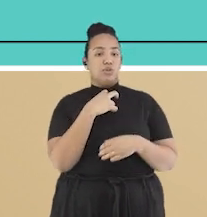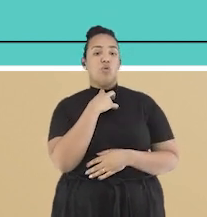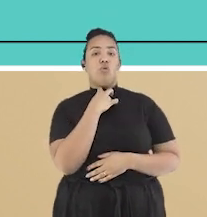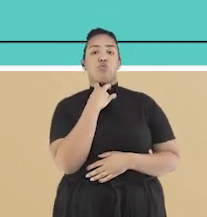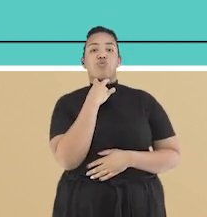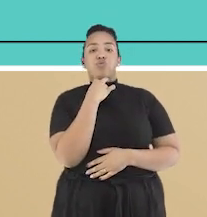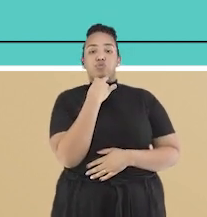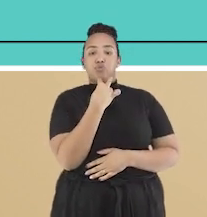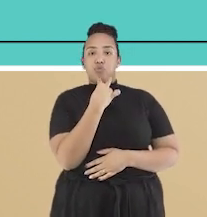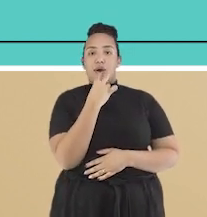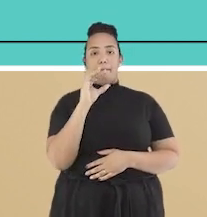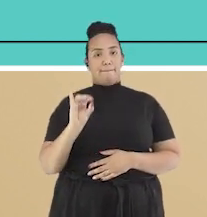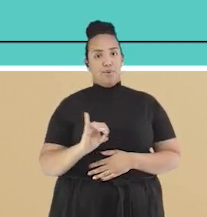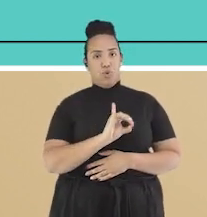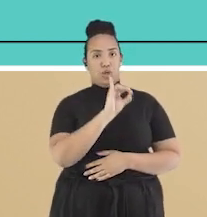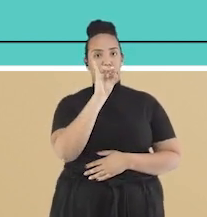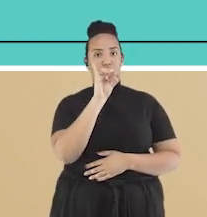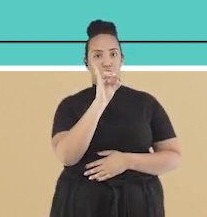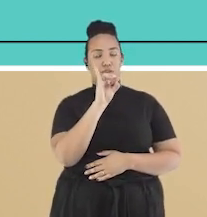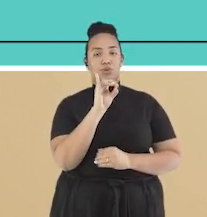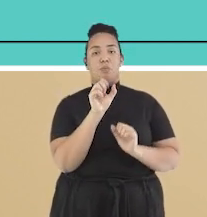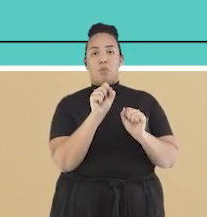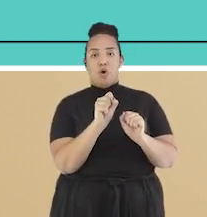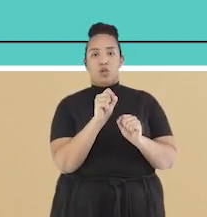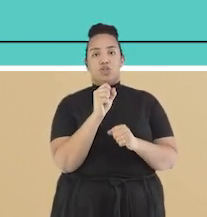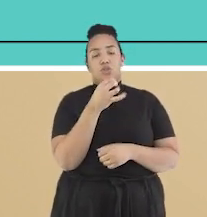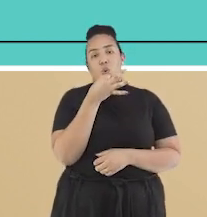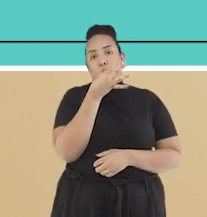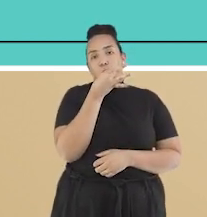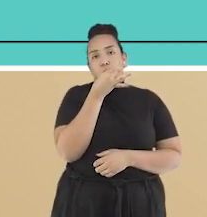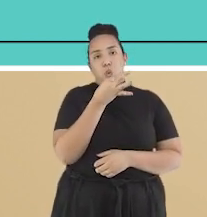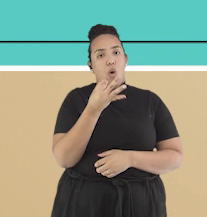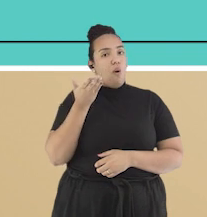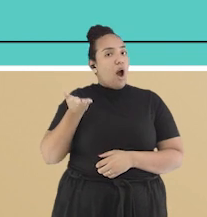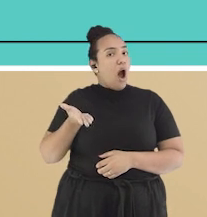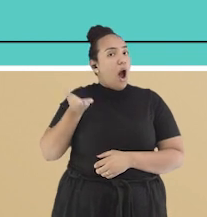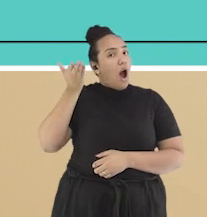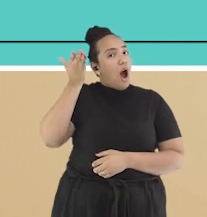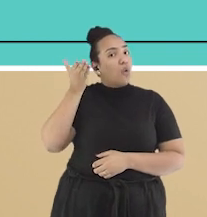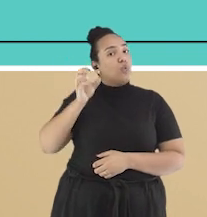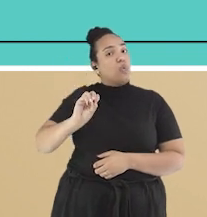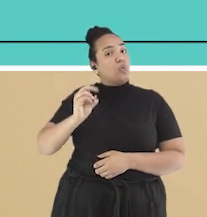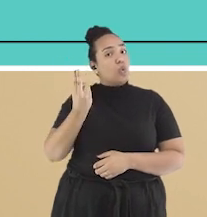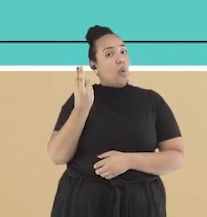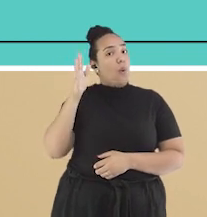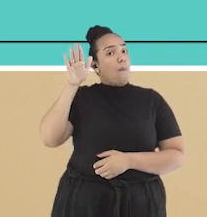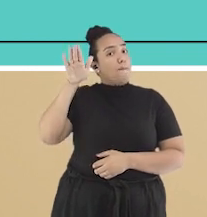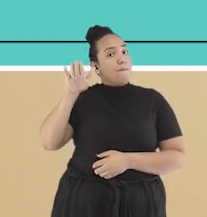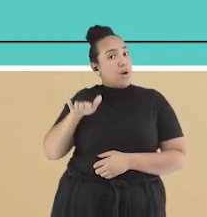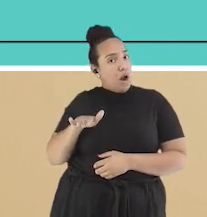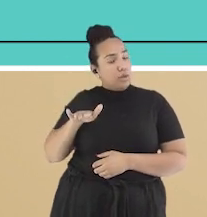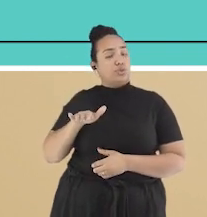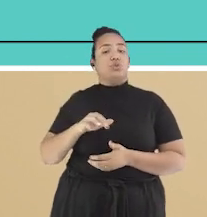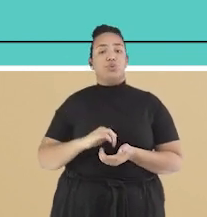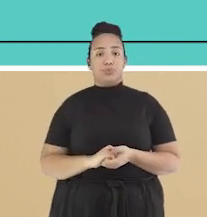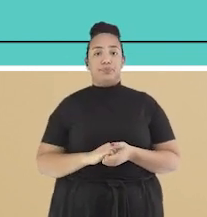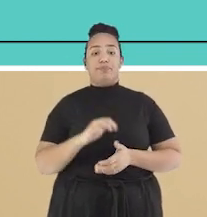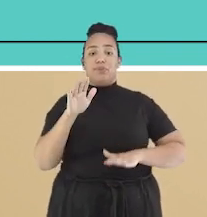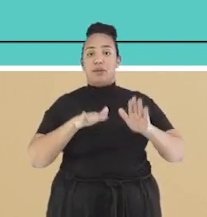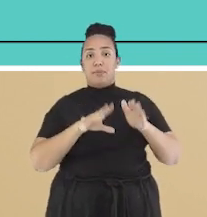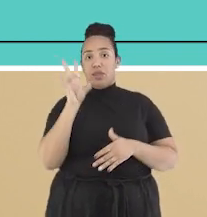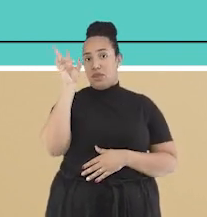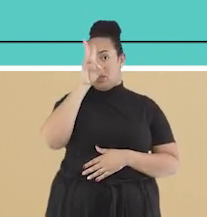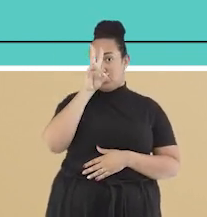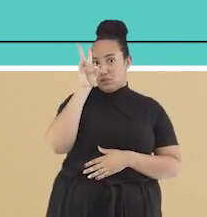a entonação. A entonação pode ser mais alta ou mais baixa. Depende